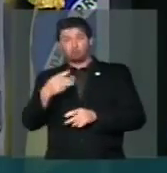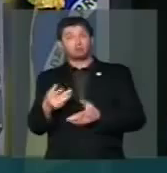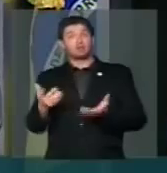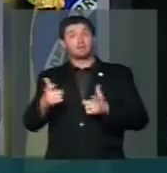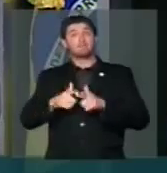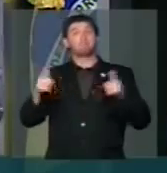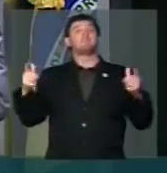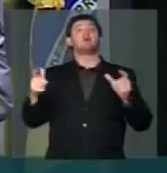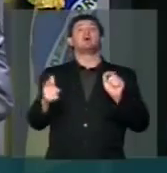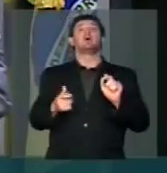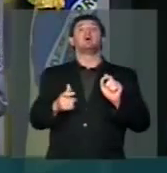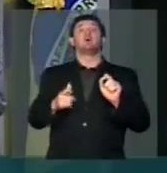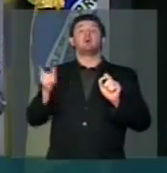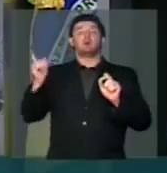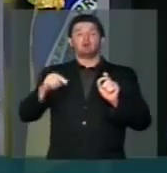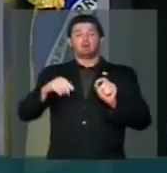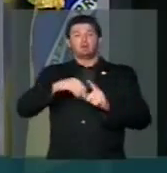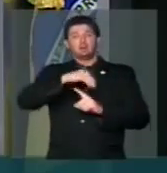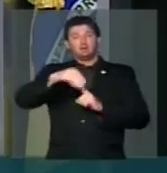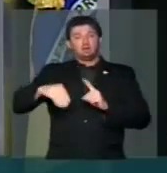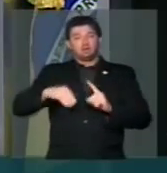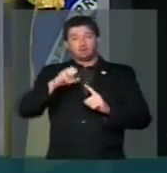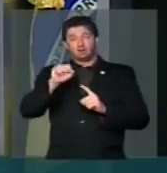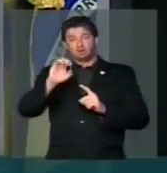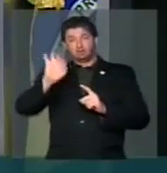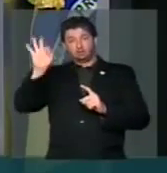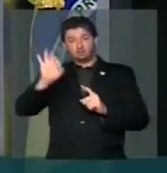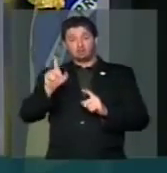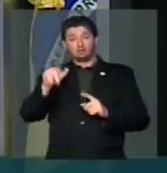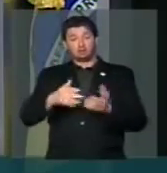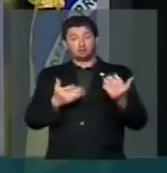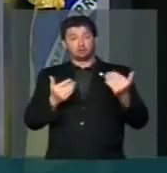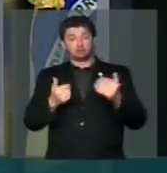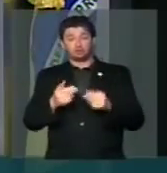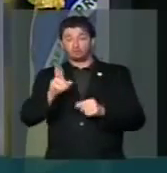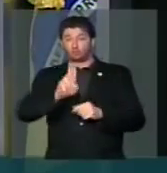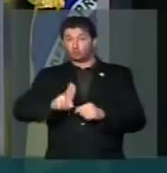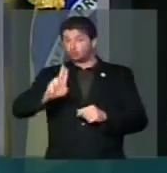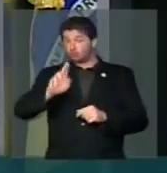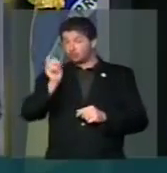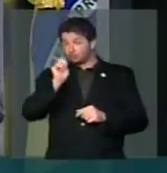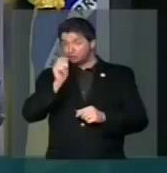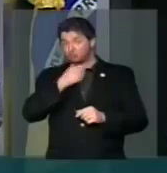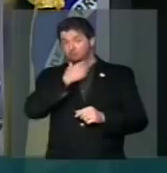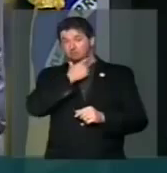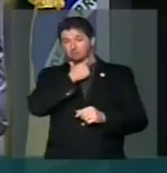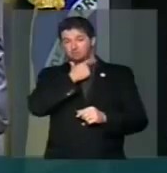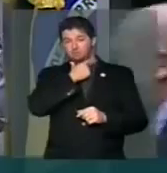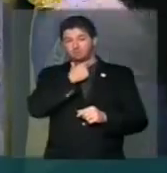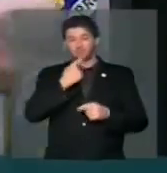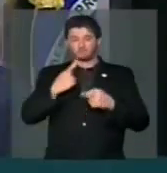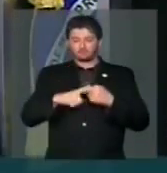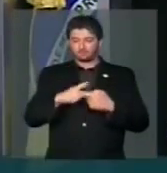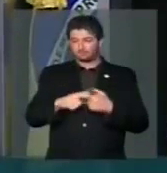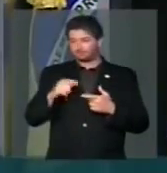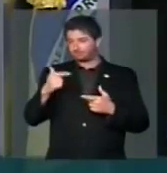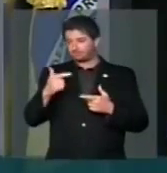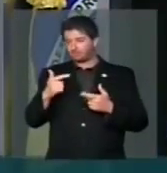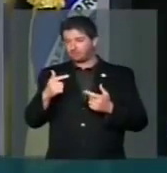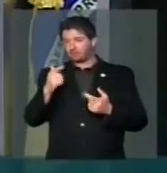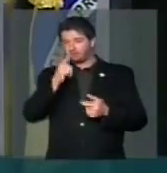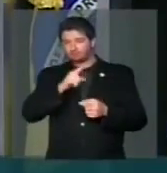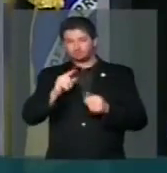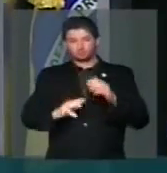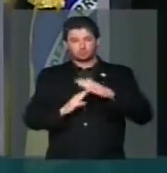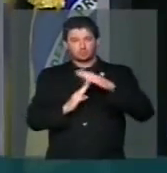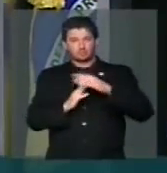sua maioria, ao redor de 80%, são jovens usuários de drogas, que por não ter estabelecido